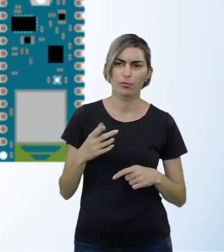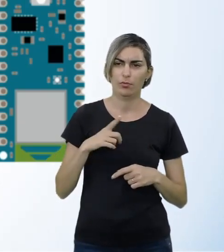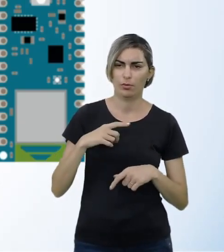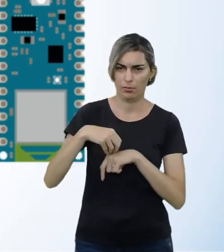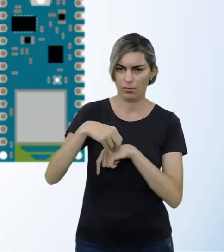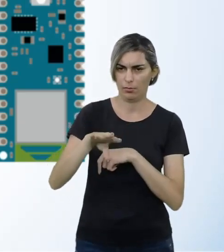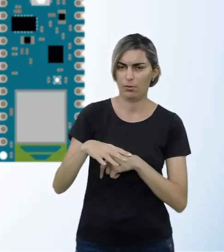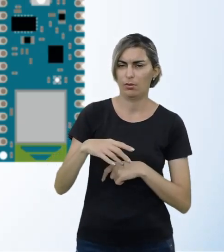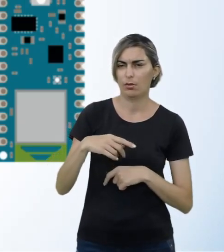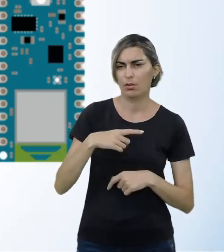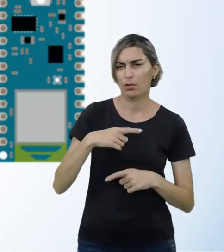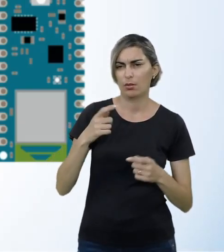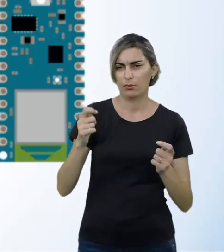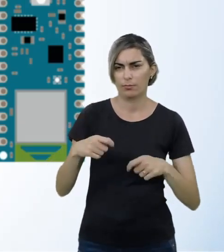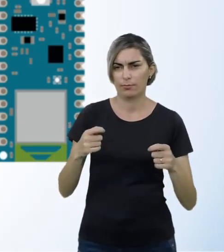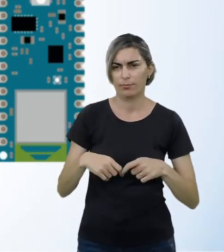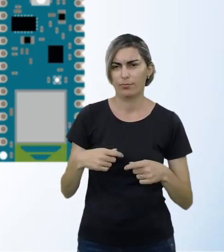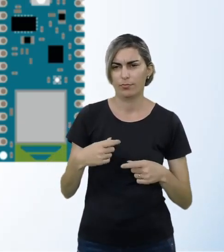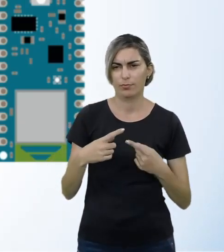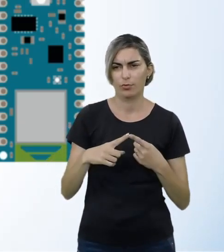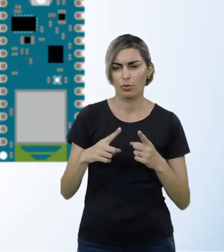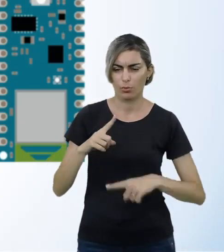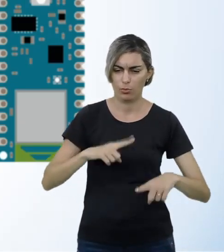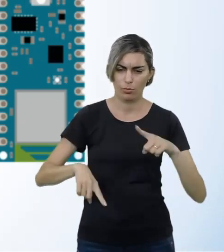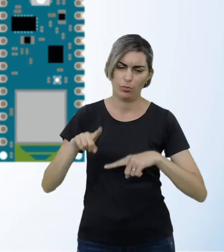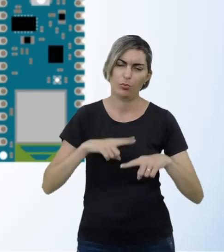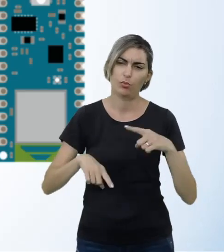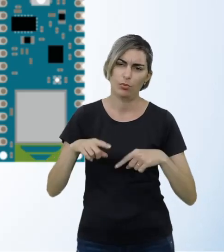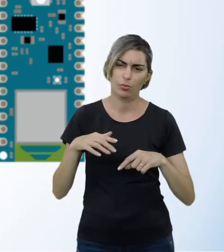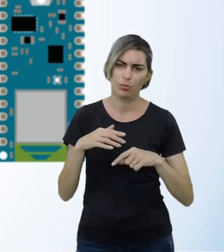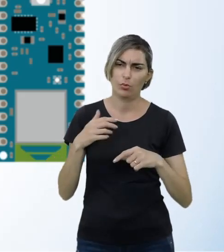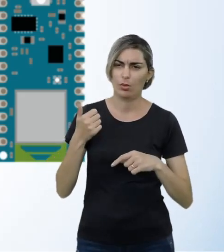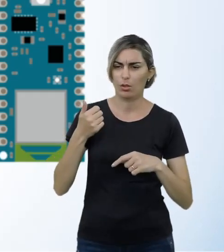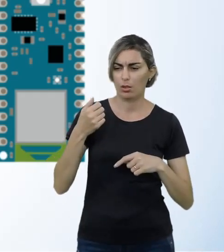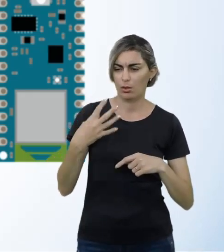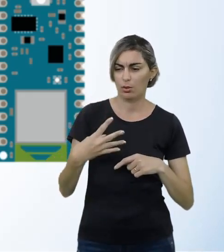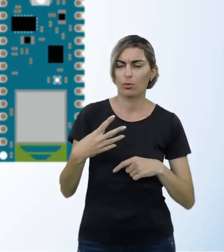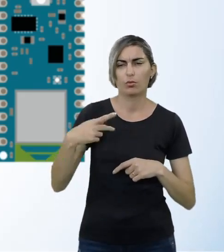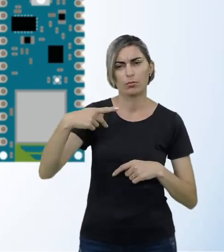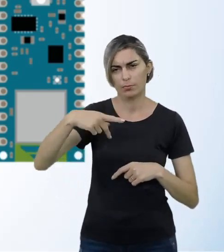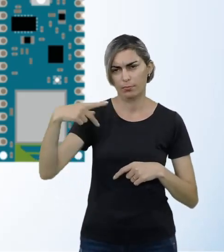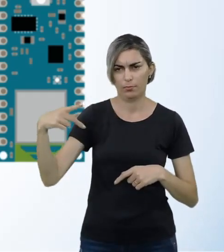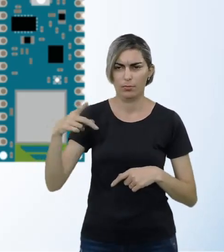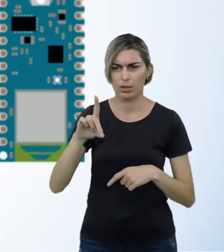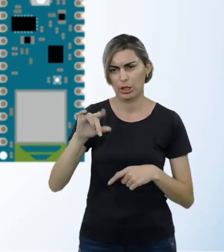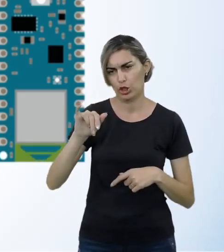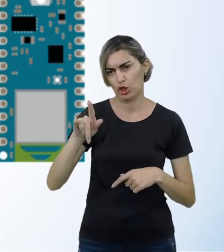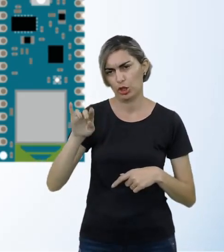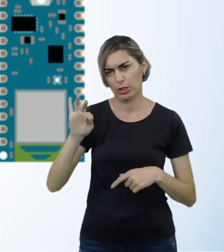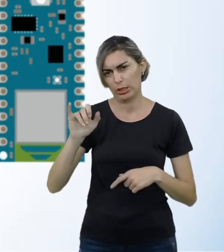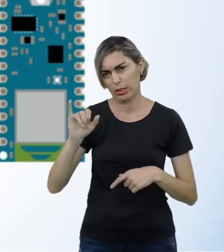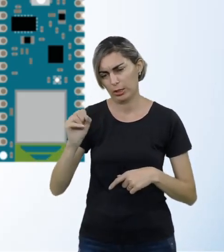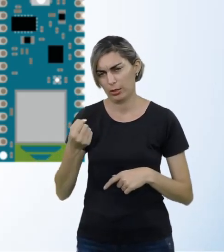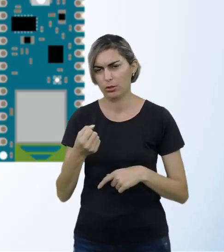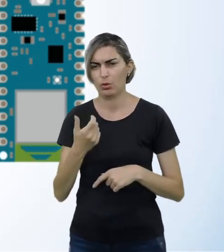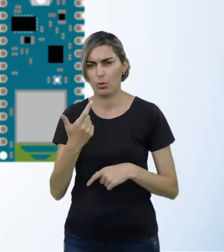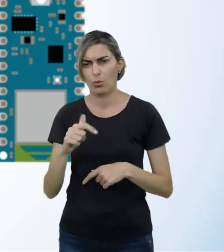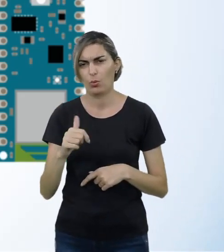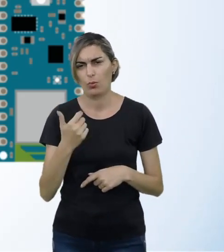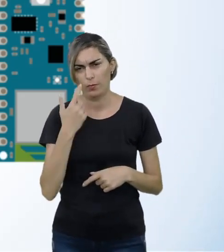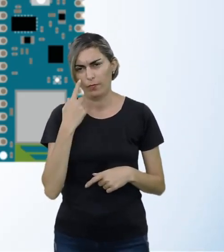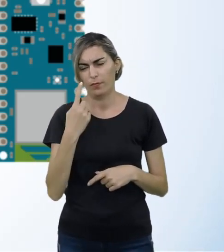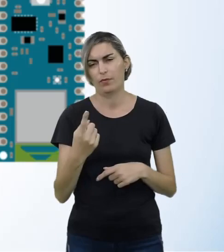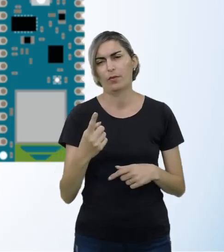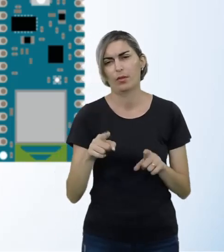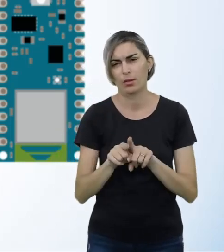mudança, um upgrade bem considerável em termos de microcontrolador. 14 portas digitais, 11